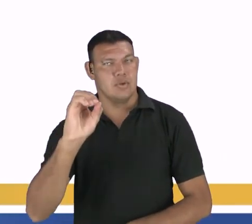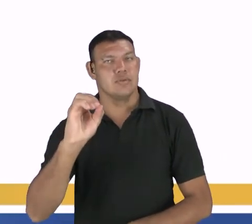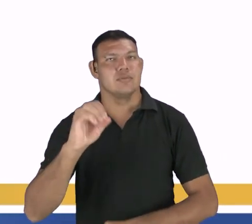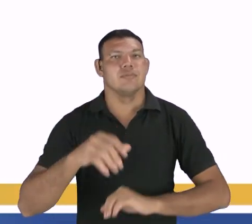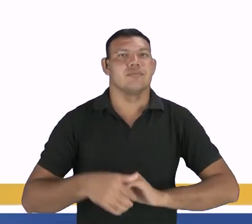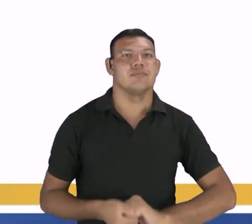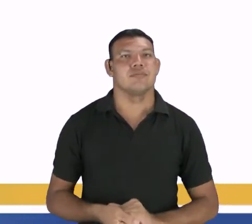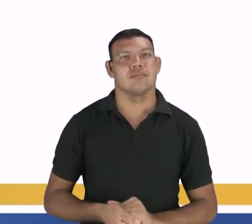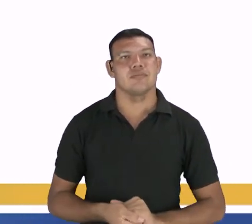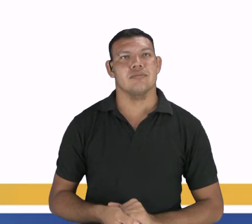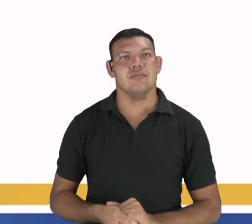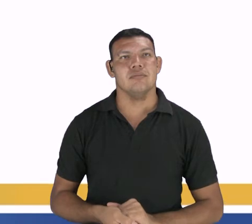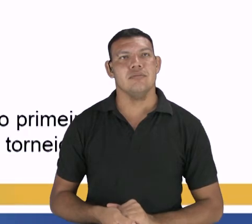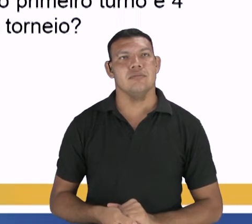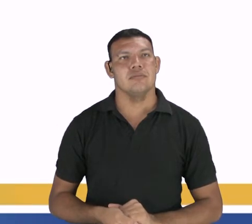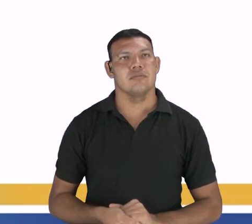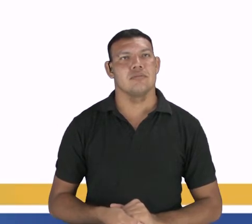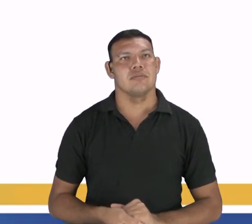torneio.